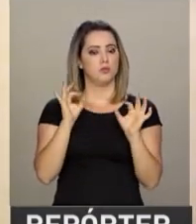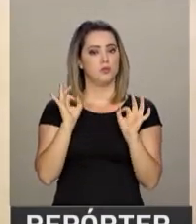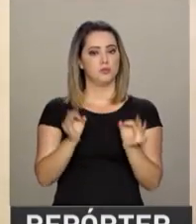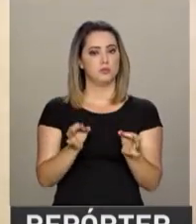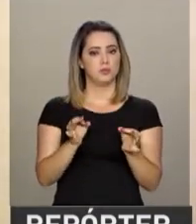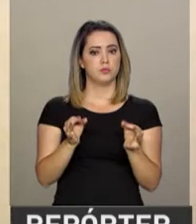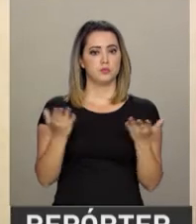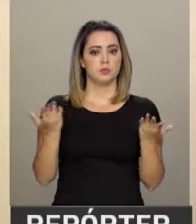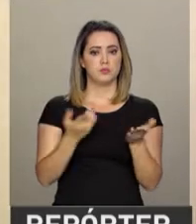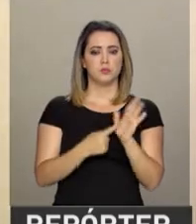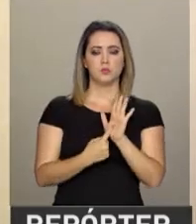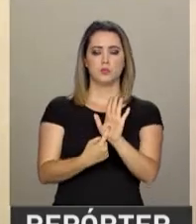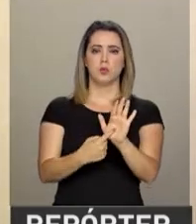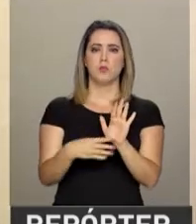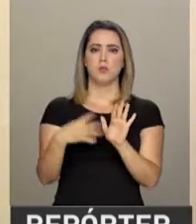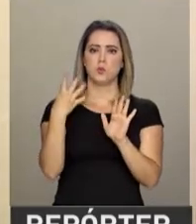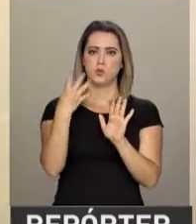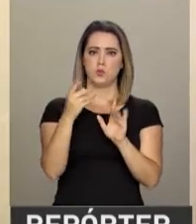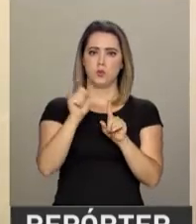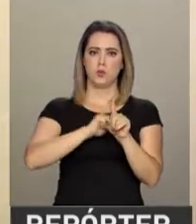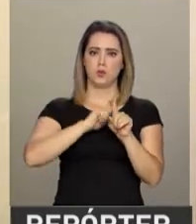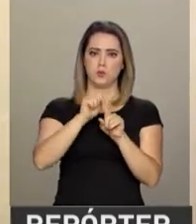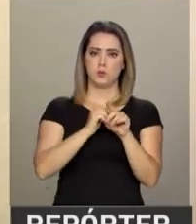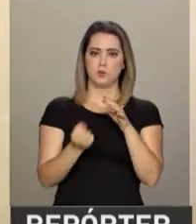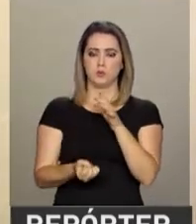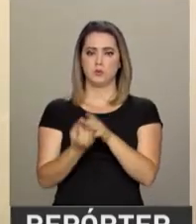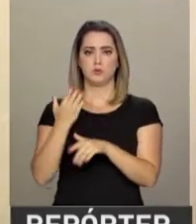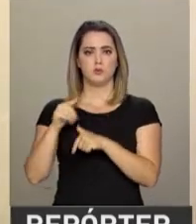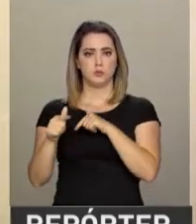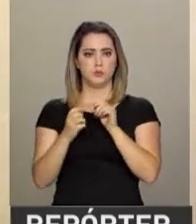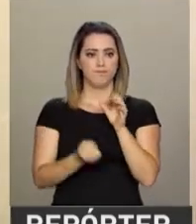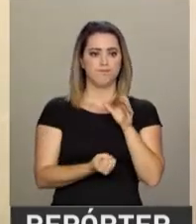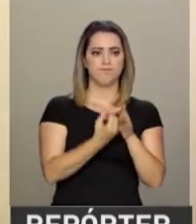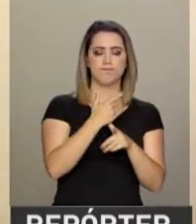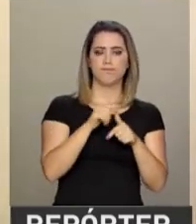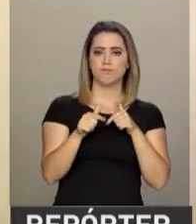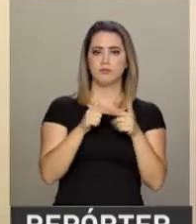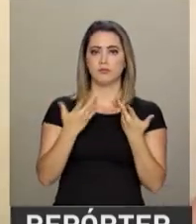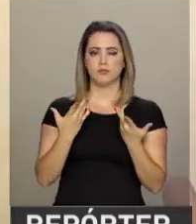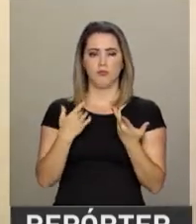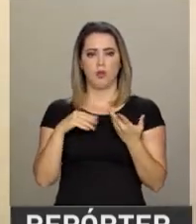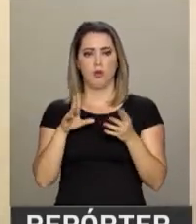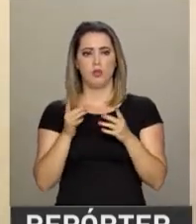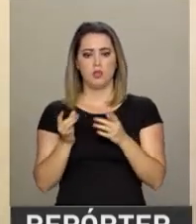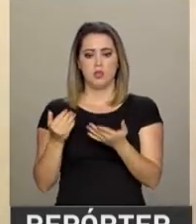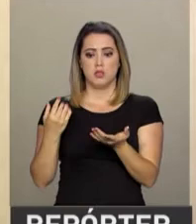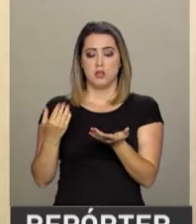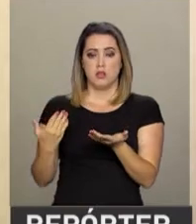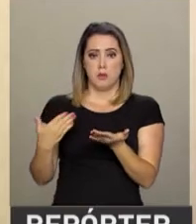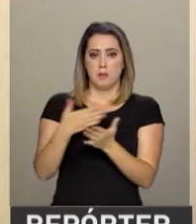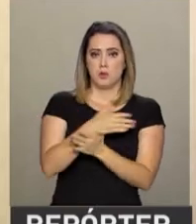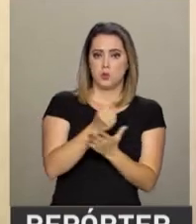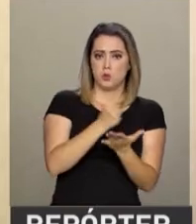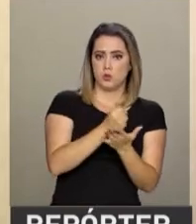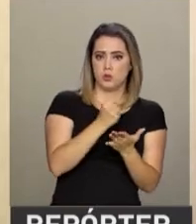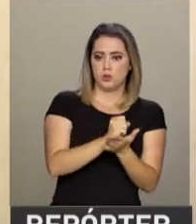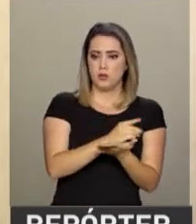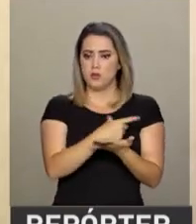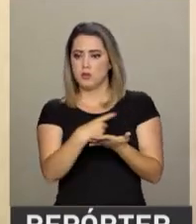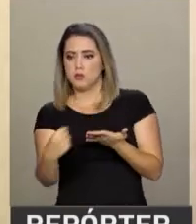que registrou 4 meses seguidos de criação de postos de trabalho, ou seja, entre admissões e demissões o saldo ficou